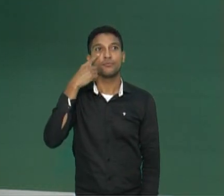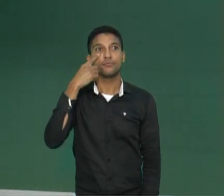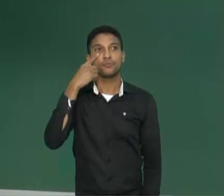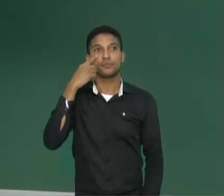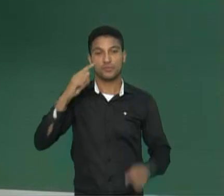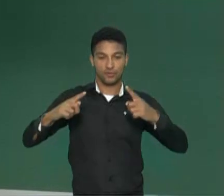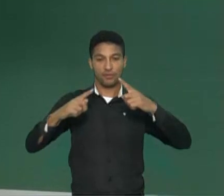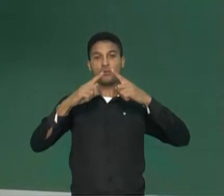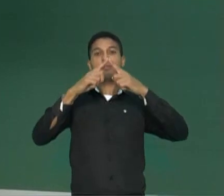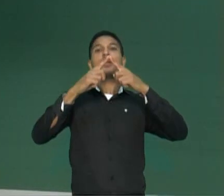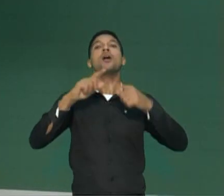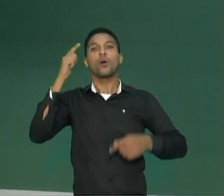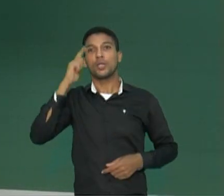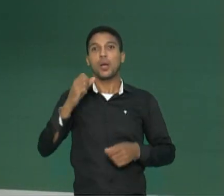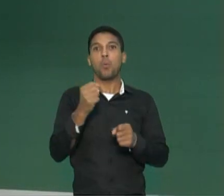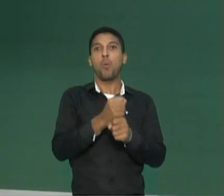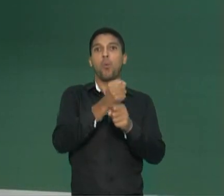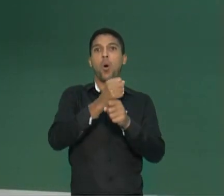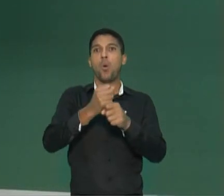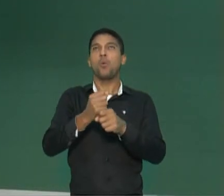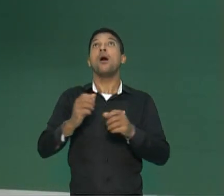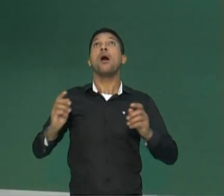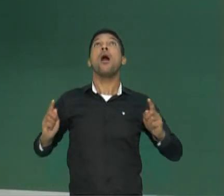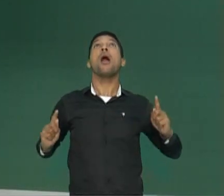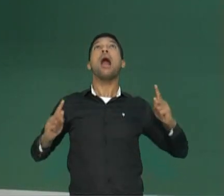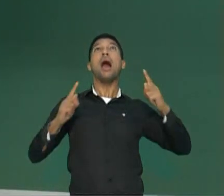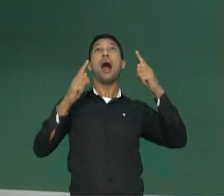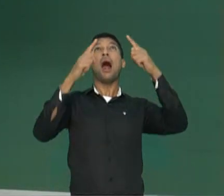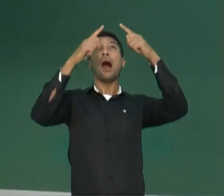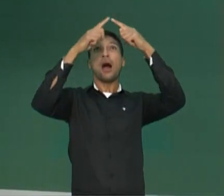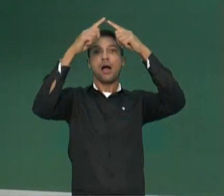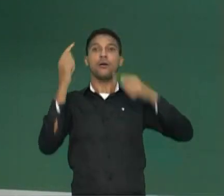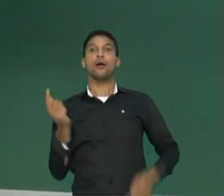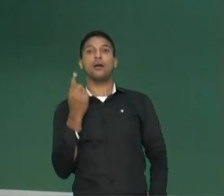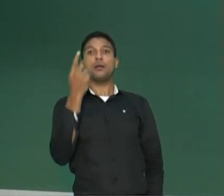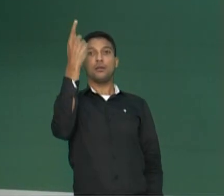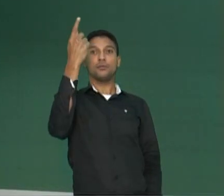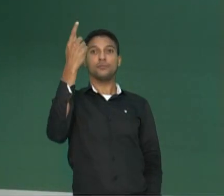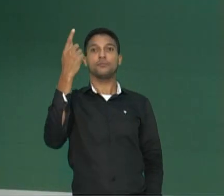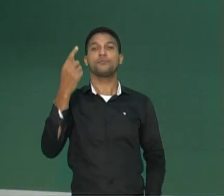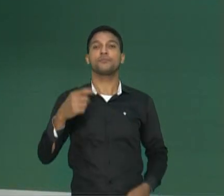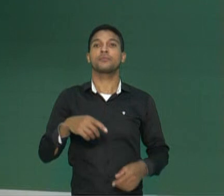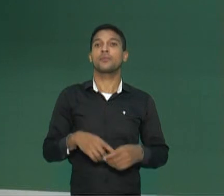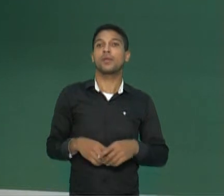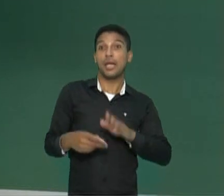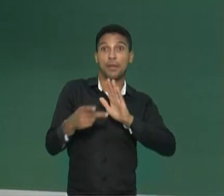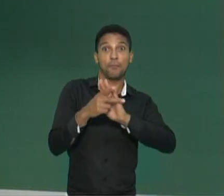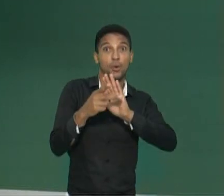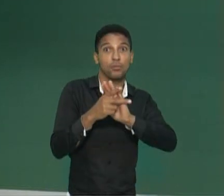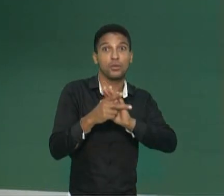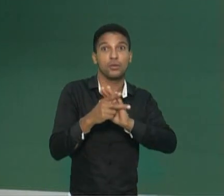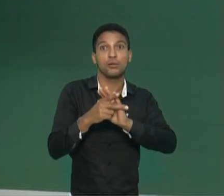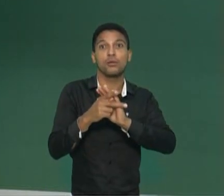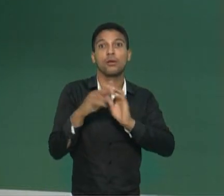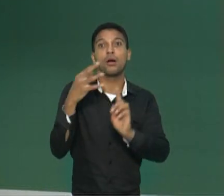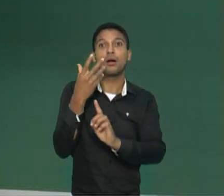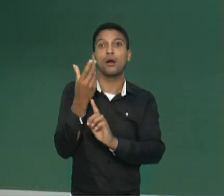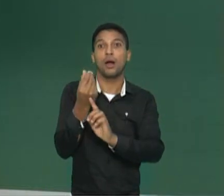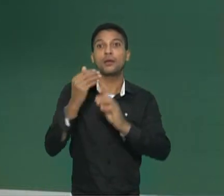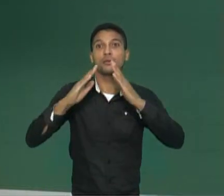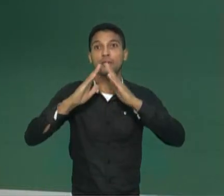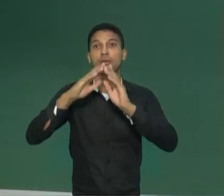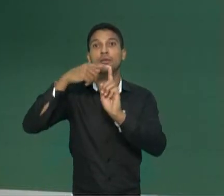igreja fosse mais alta, vertical. E as igrejas góticas são sempre catedrais, sempre cátedras, que a gente fala, que são de